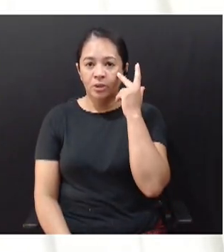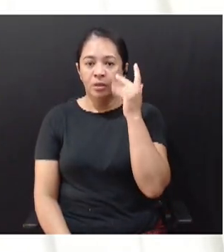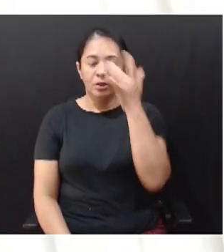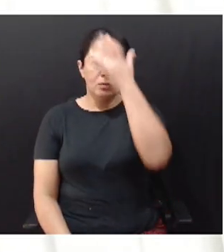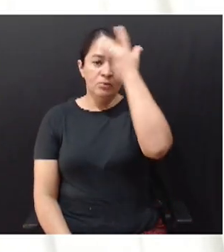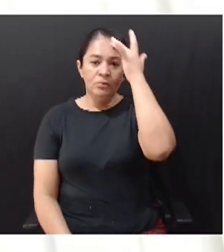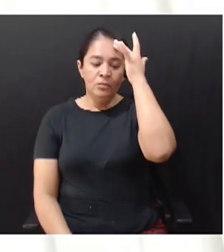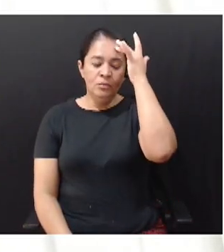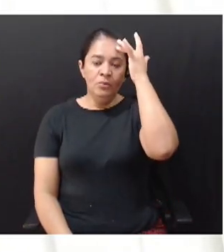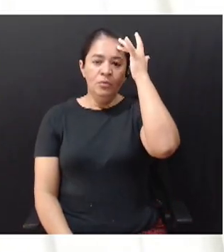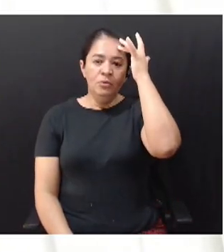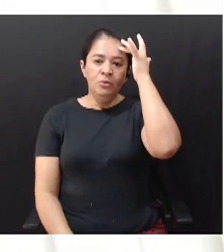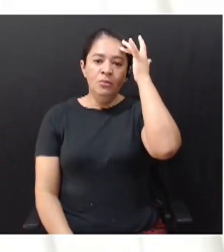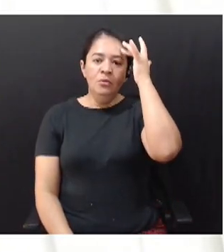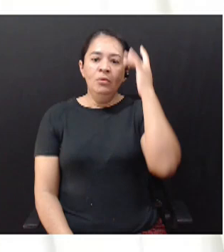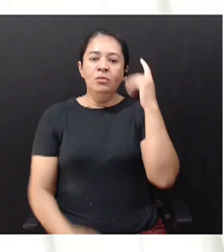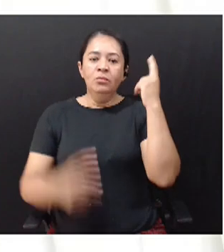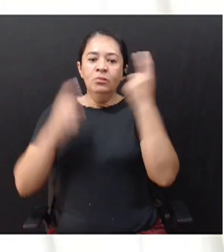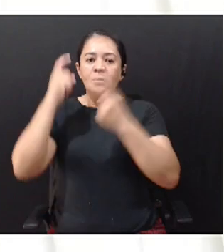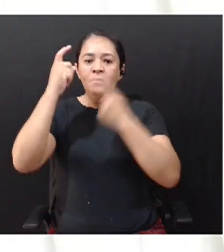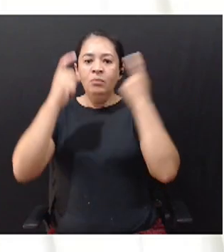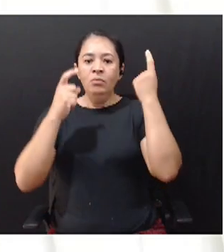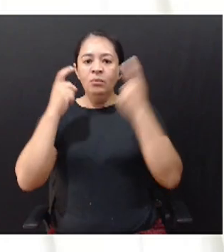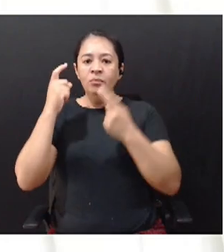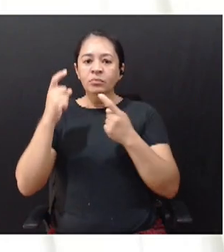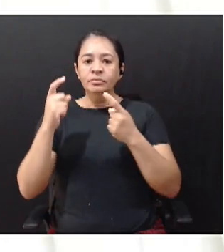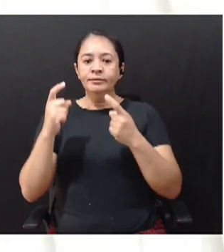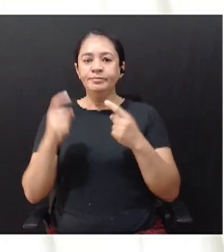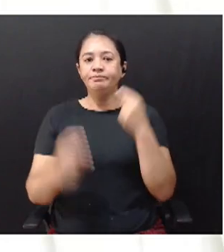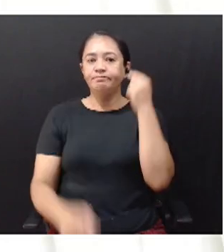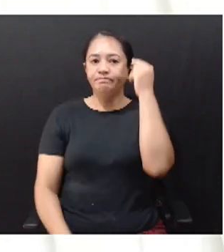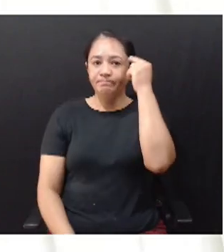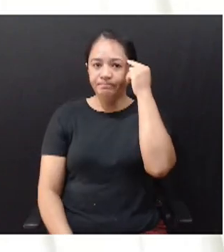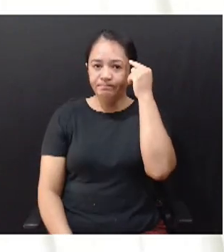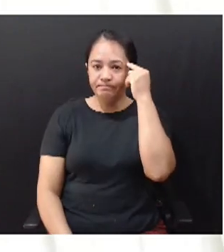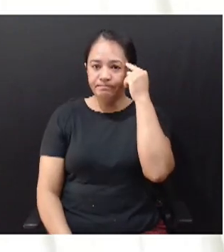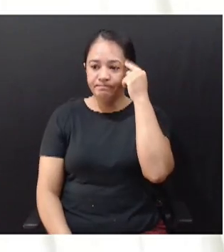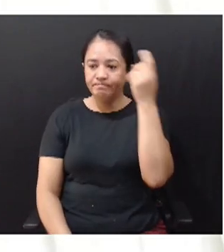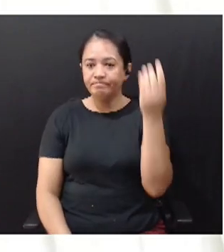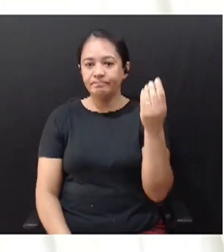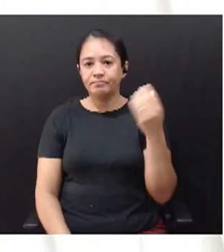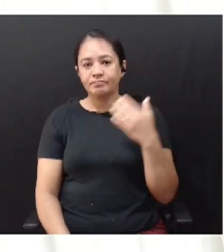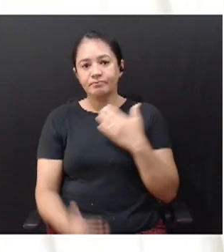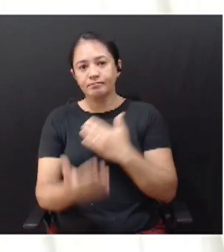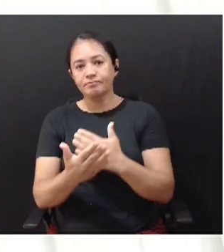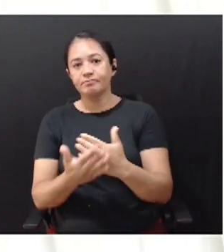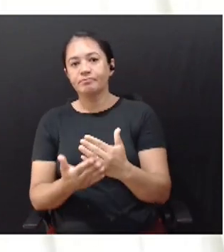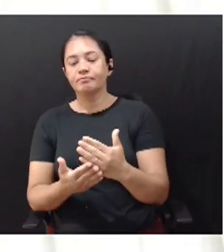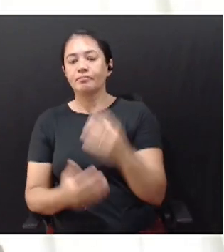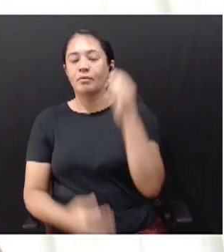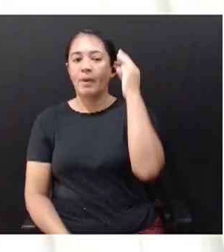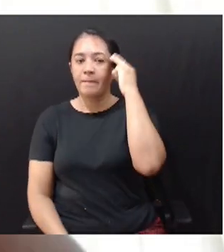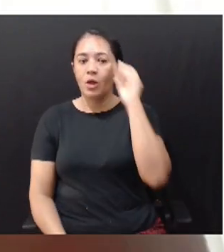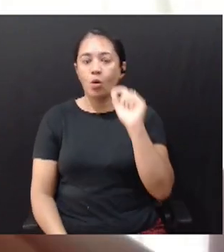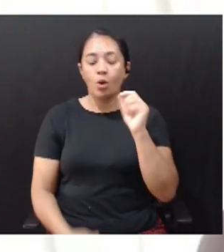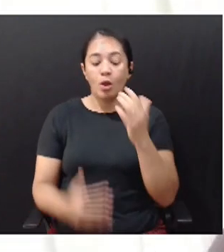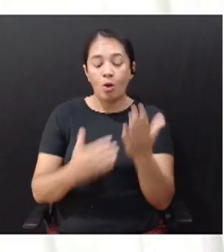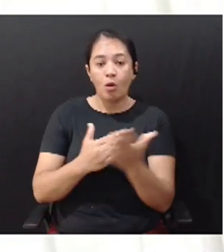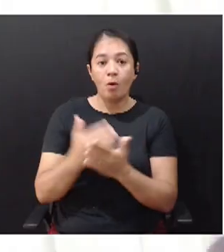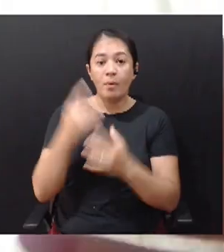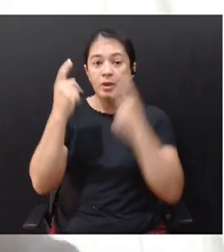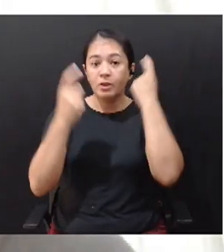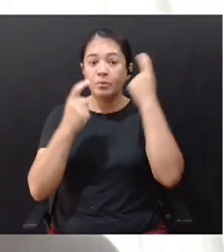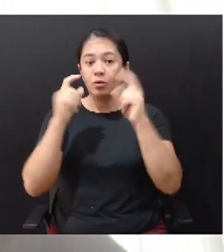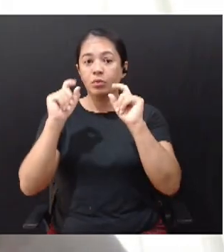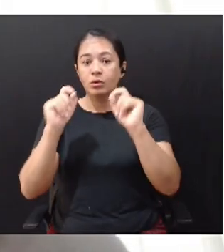essas preocupações, que esses pensamentos passem pela mente. O que começa a ser preocupante é quando